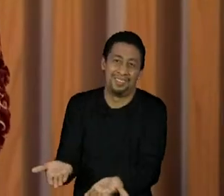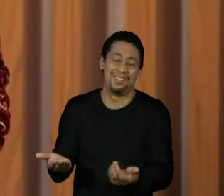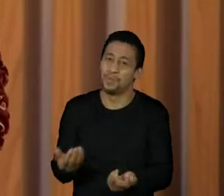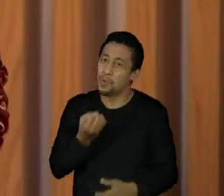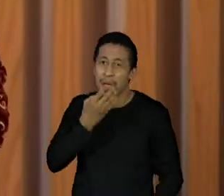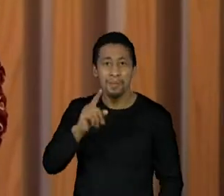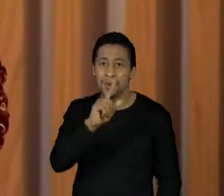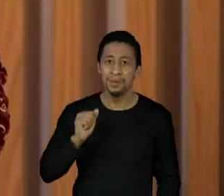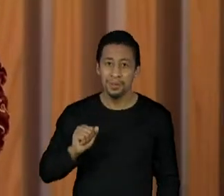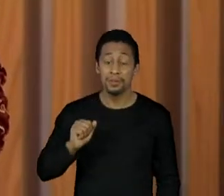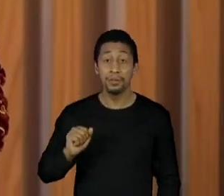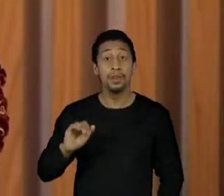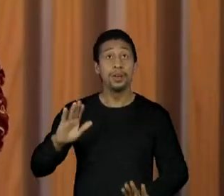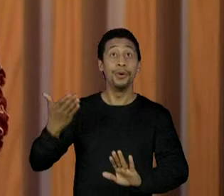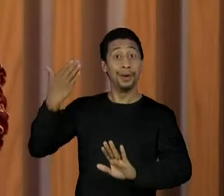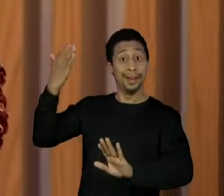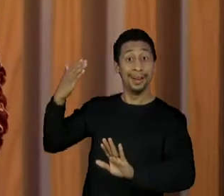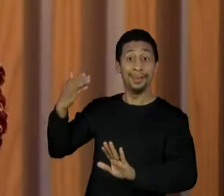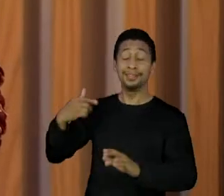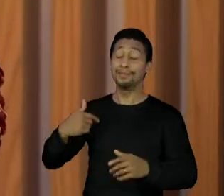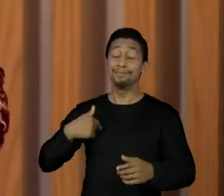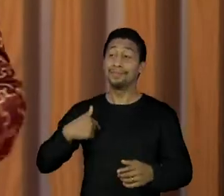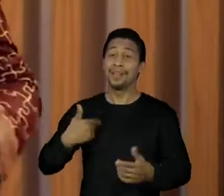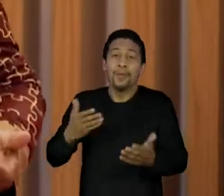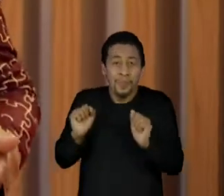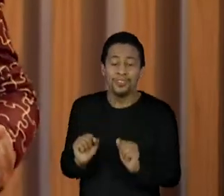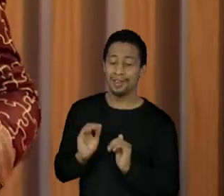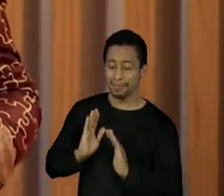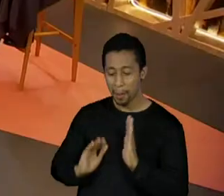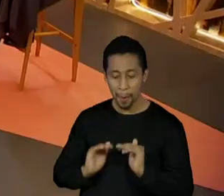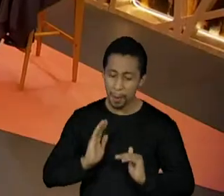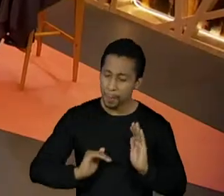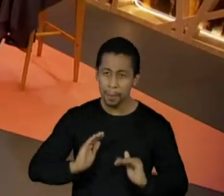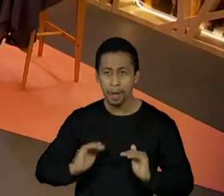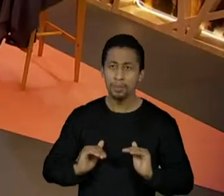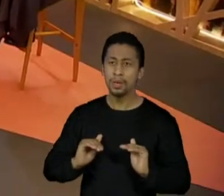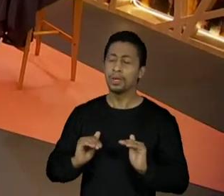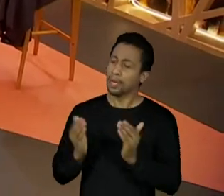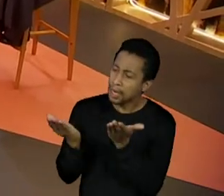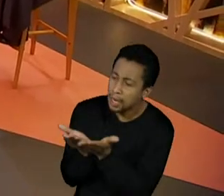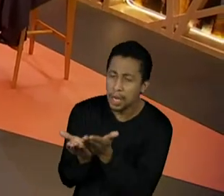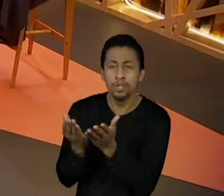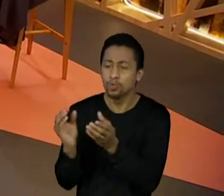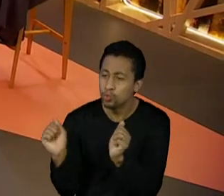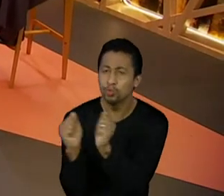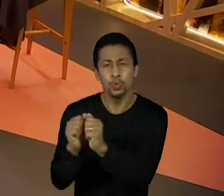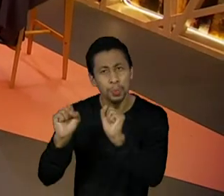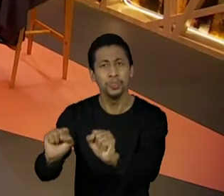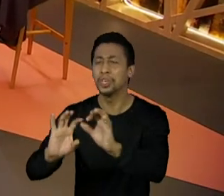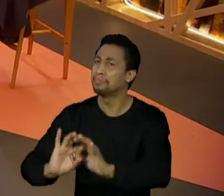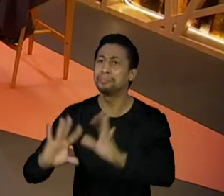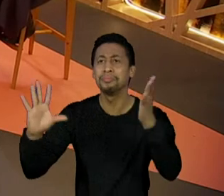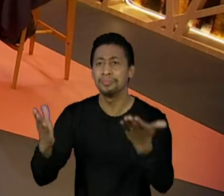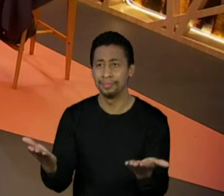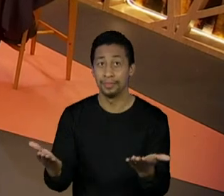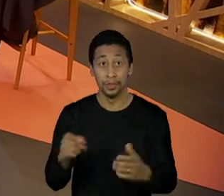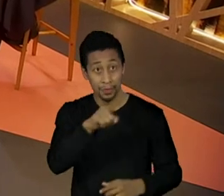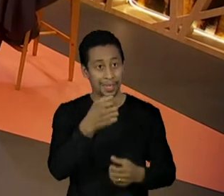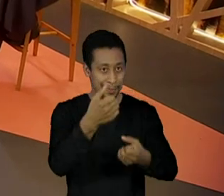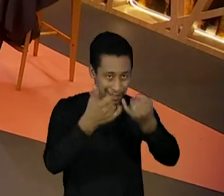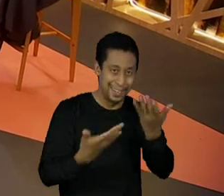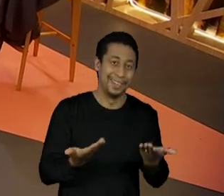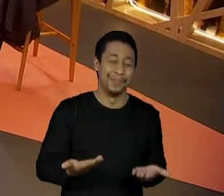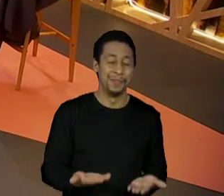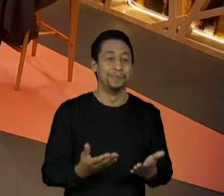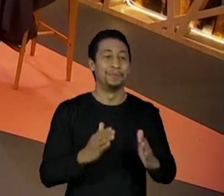de um tempo que você poderia ser macumbeiro e cristão. E você sabe que quando você fala, você faz essa fala de ser macumbeiro e